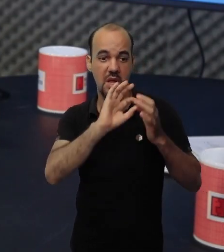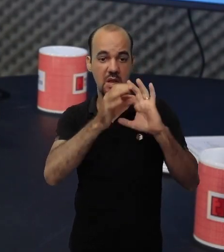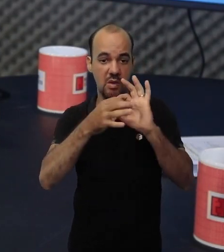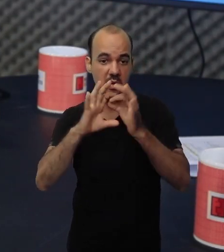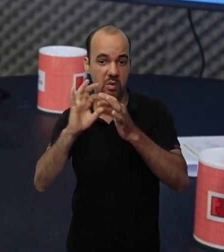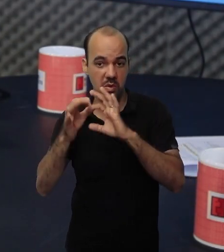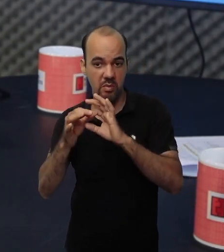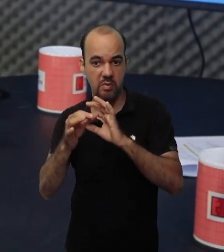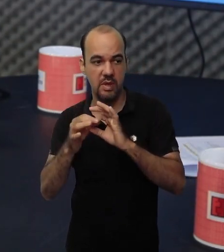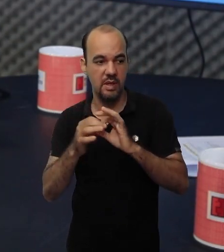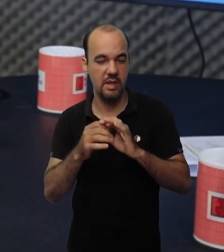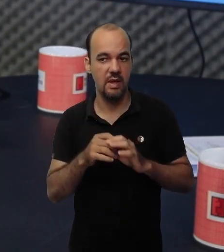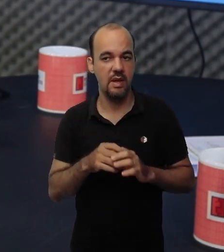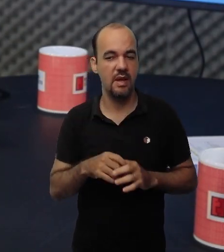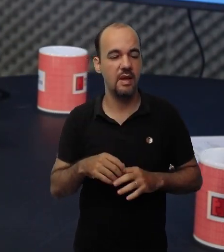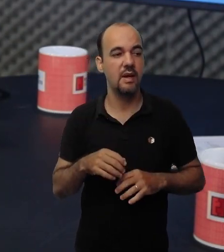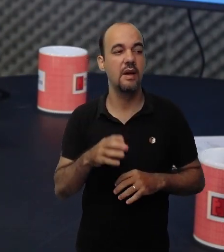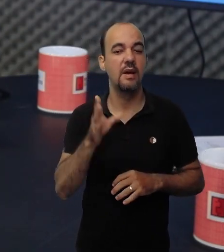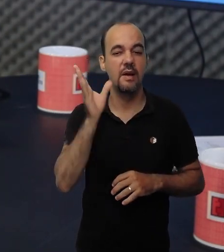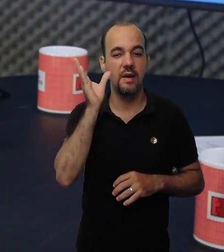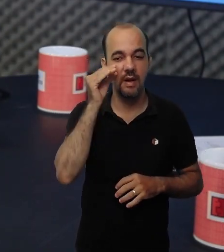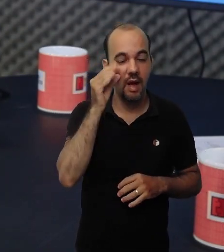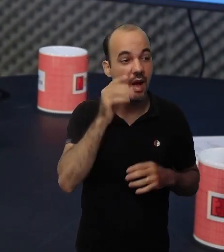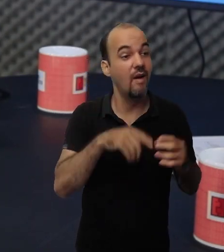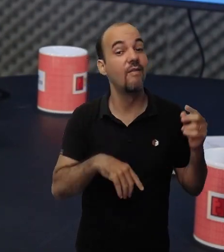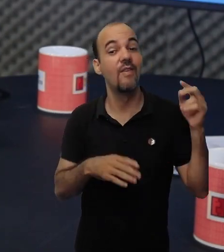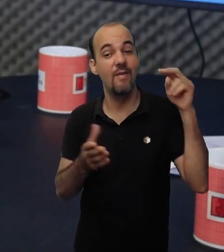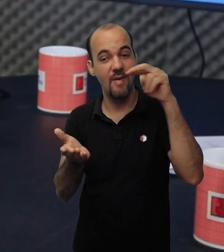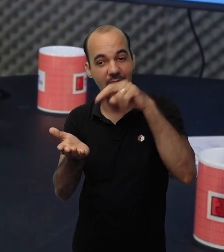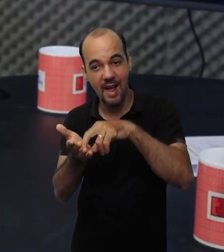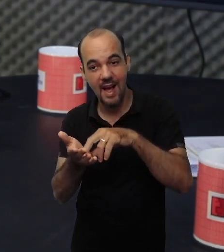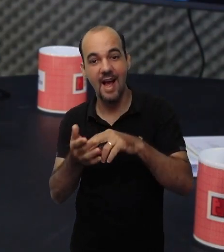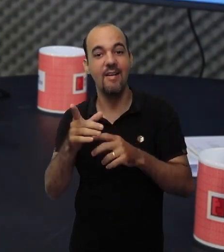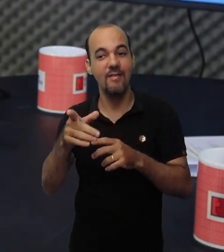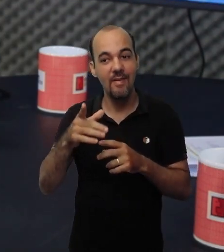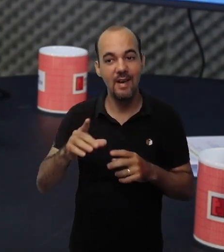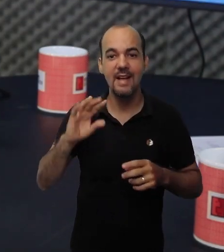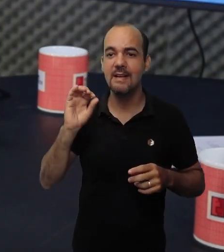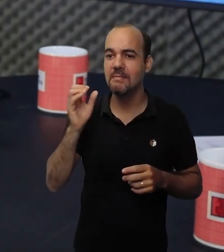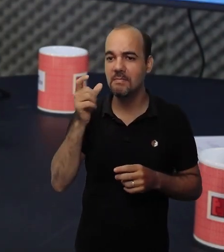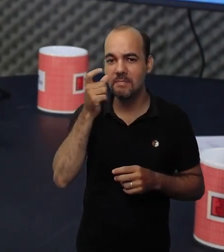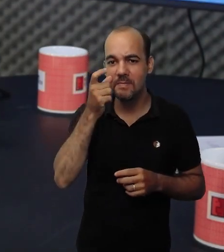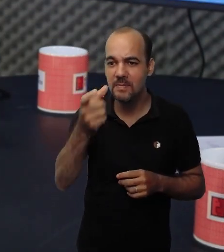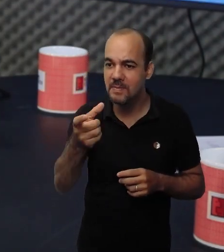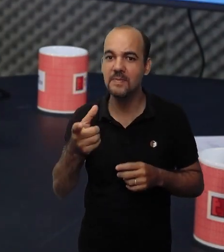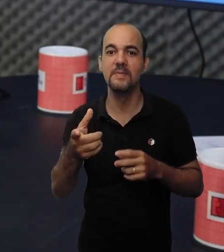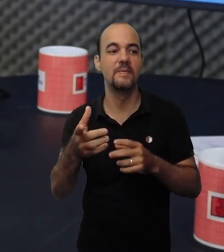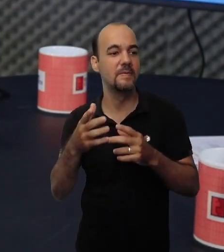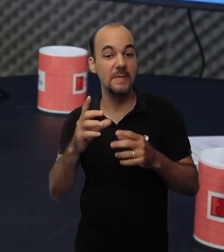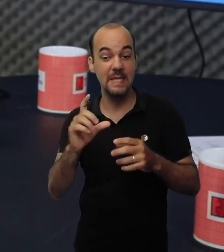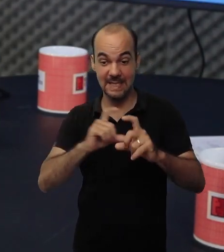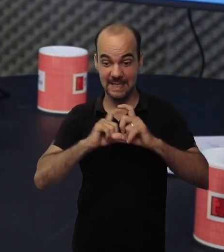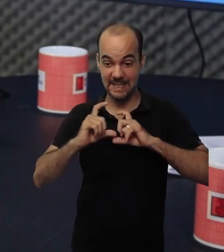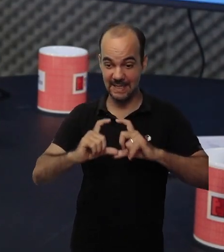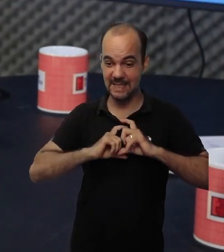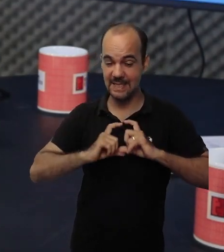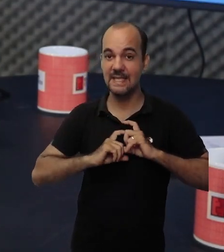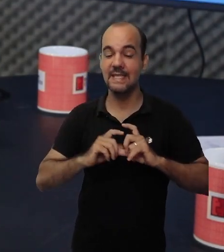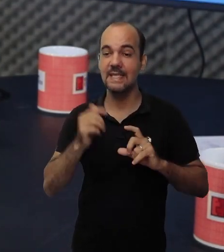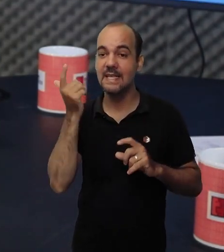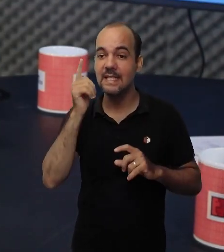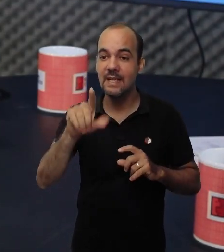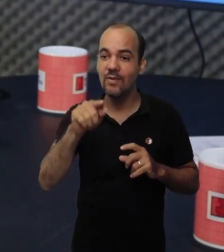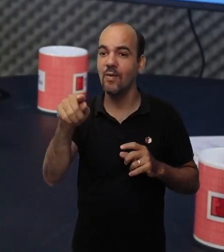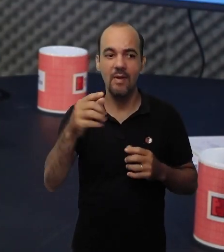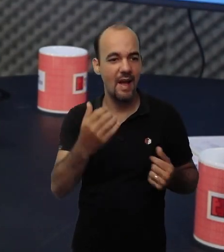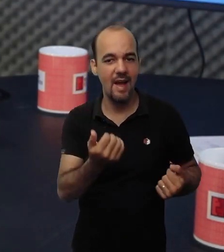a gente vai lá. Temos que ir lá atrás desses professores. Temos que fazer e reconhecer. Sabe por quê? Porque quando a gente